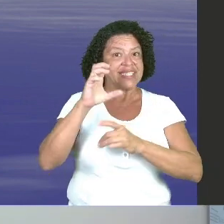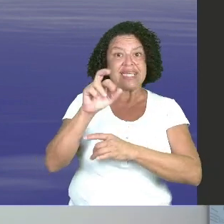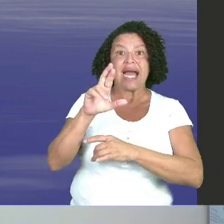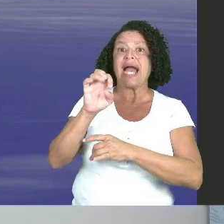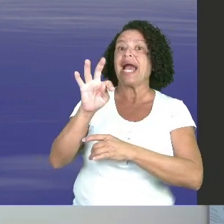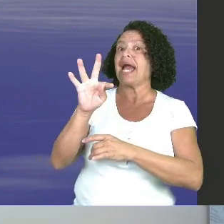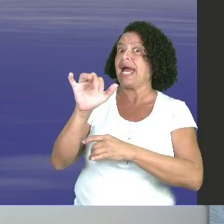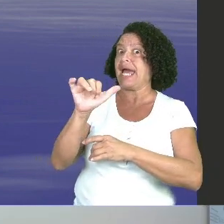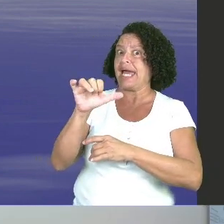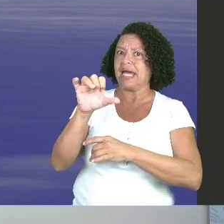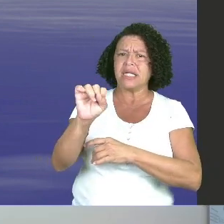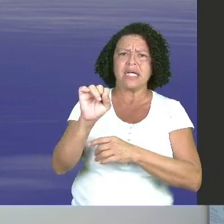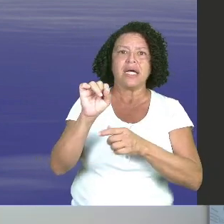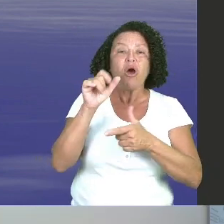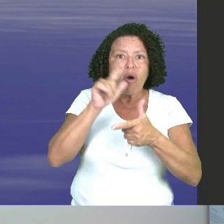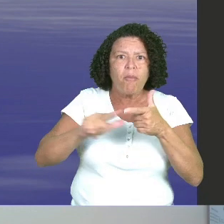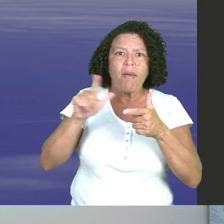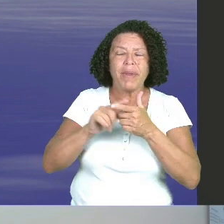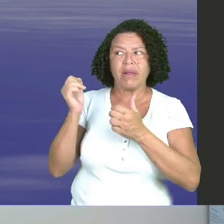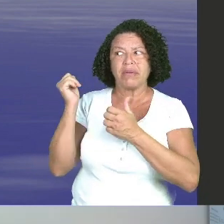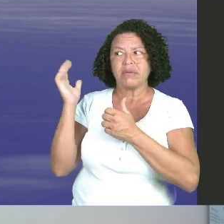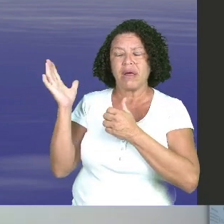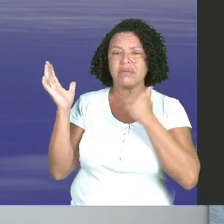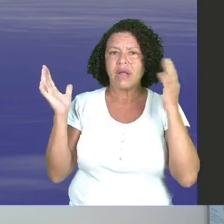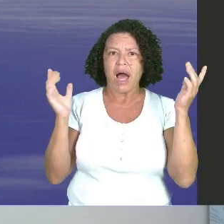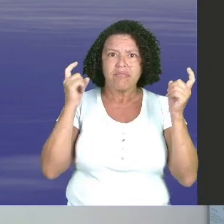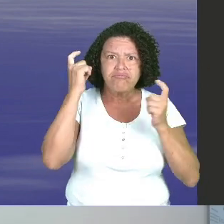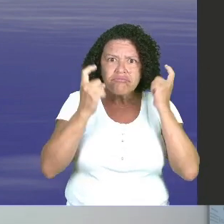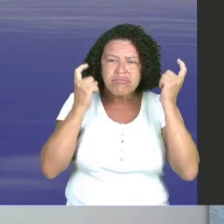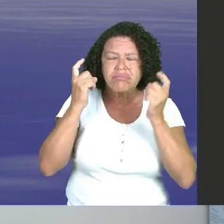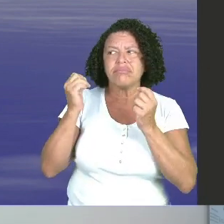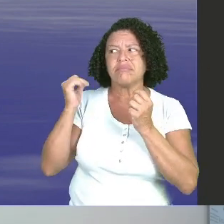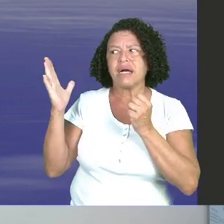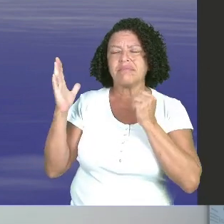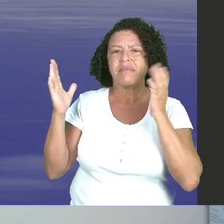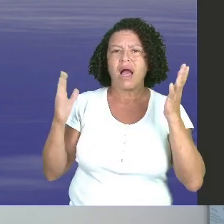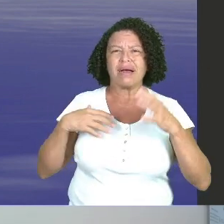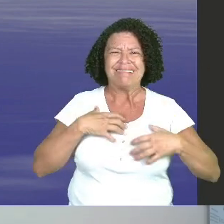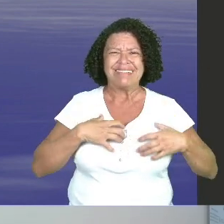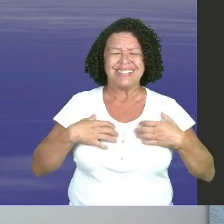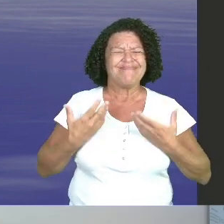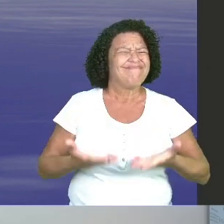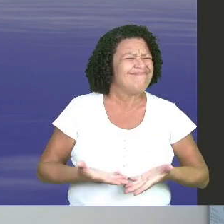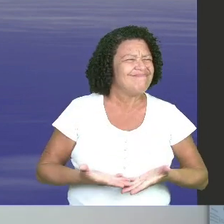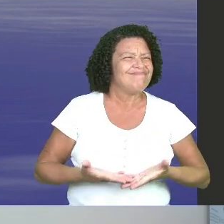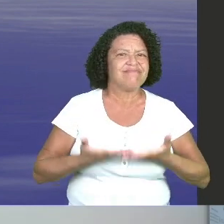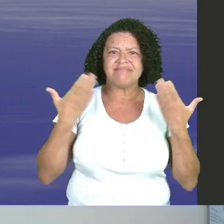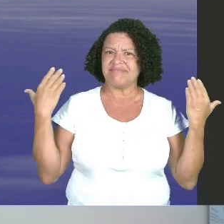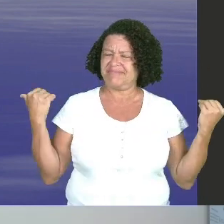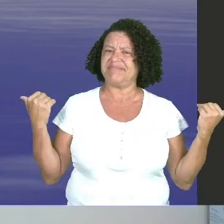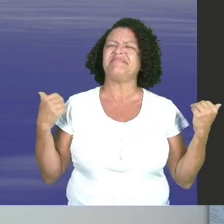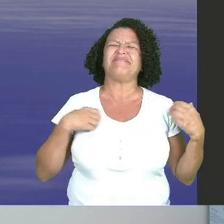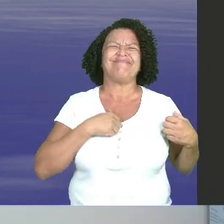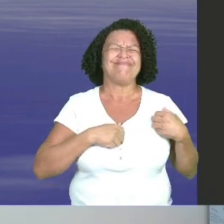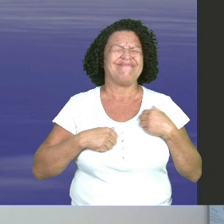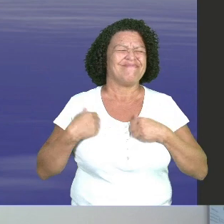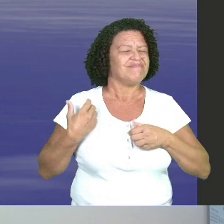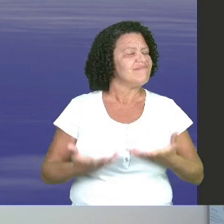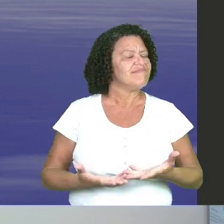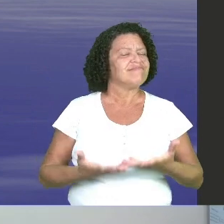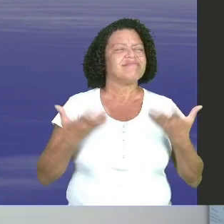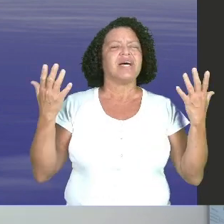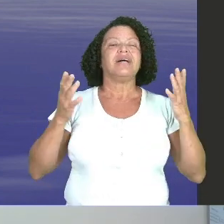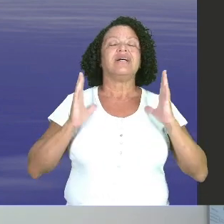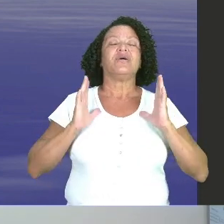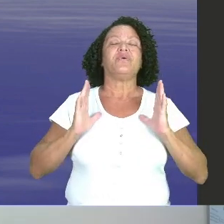problemas lá fora, as nossas preocupações, as nossas angústias, ansiedades, para que estejamos harmonizados